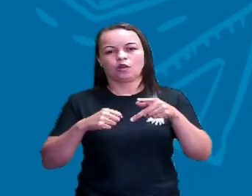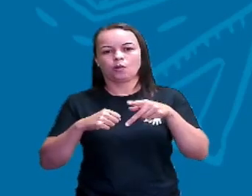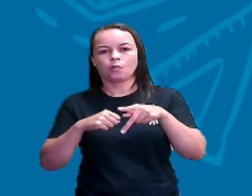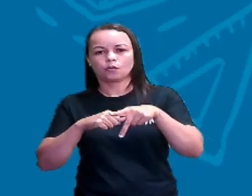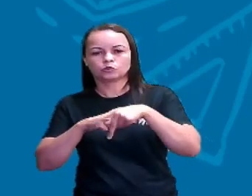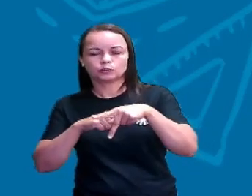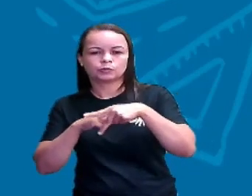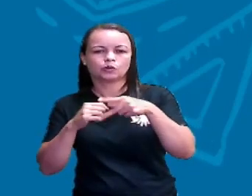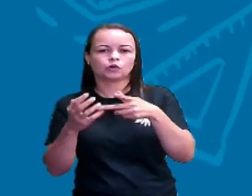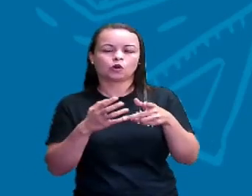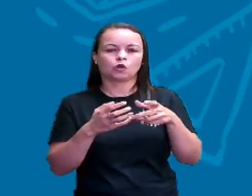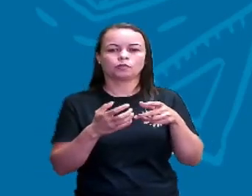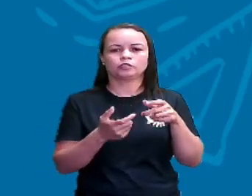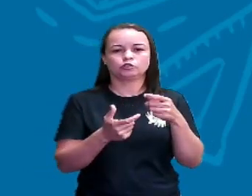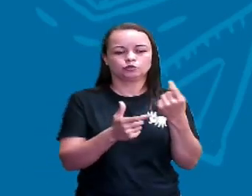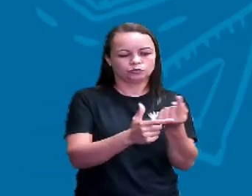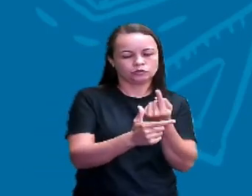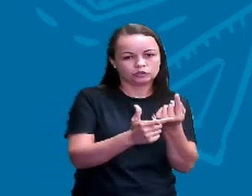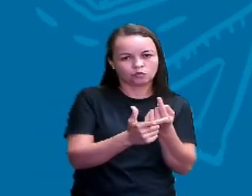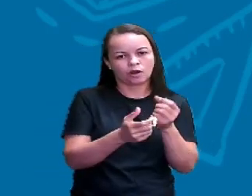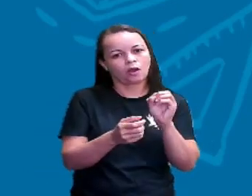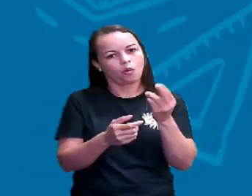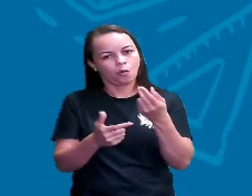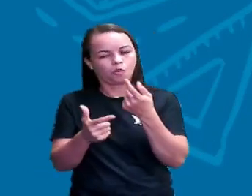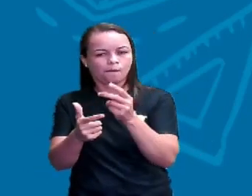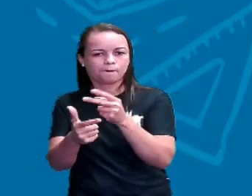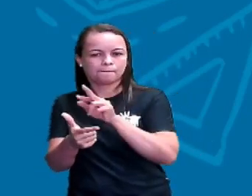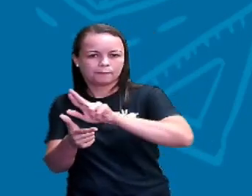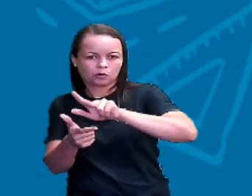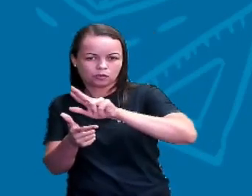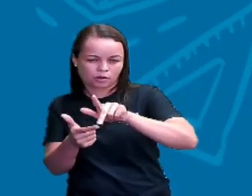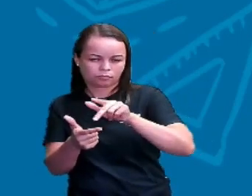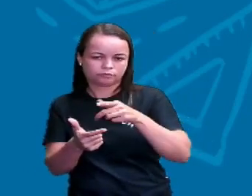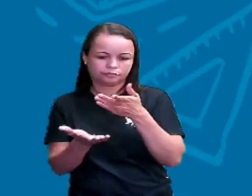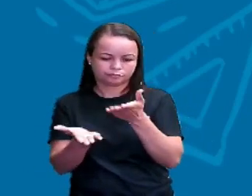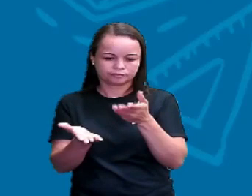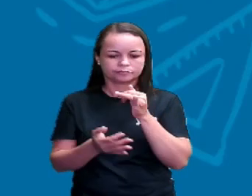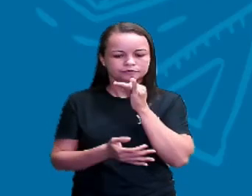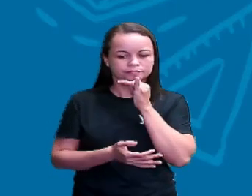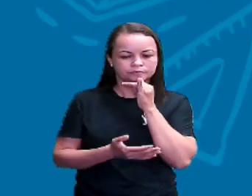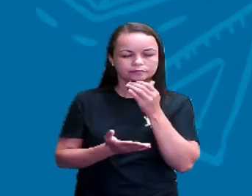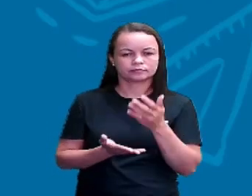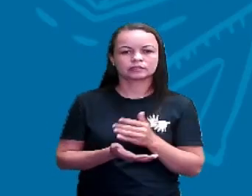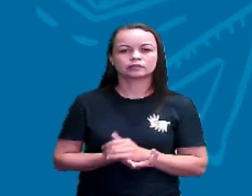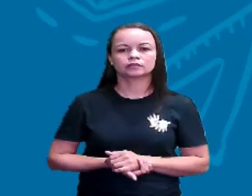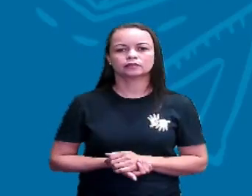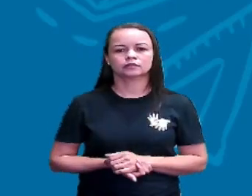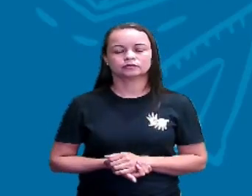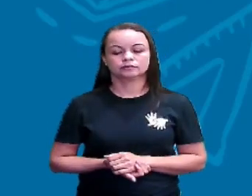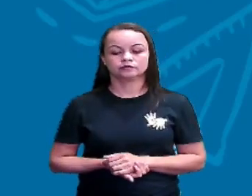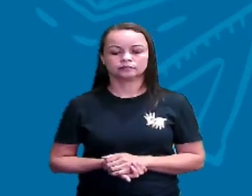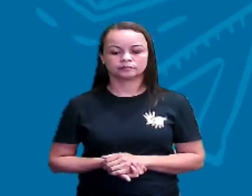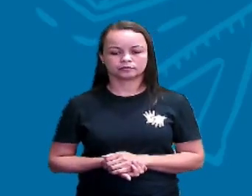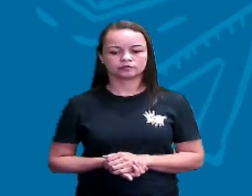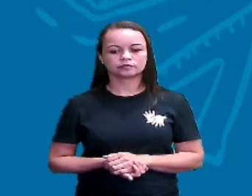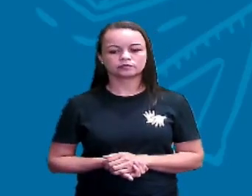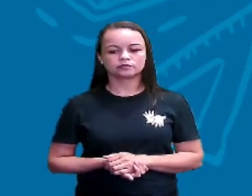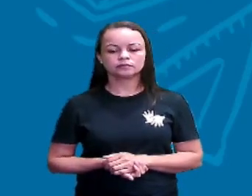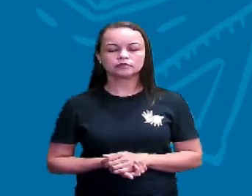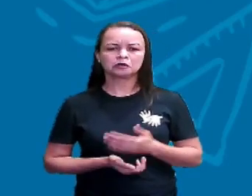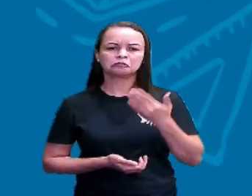do singular ou os pronomes do plural. Vamos ver um exemplo aí, ó. Eu não tenho nem